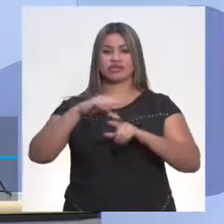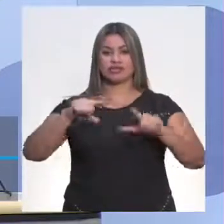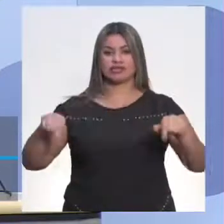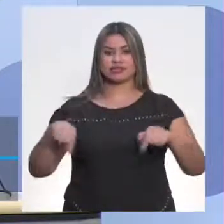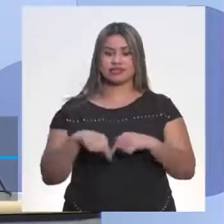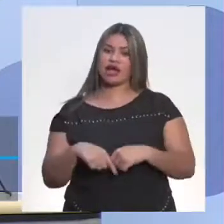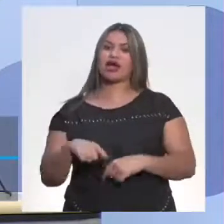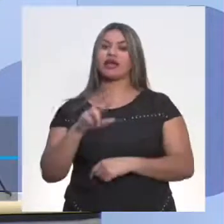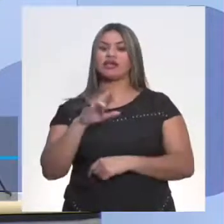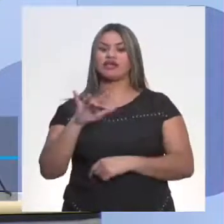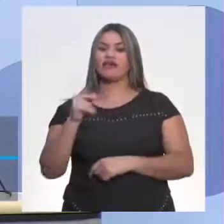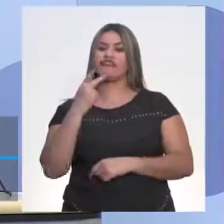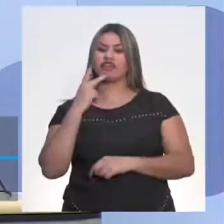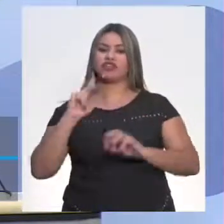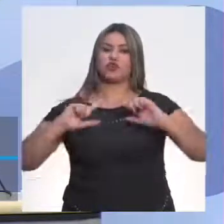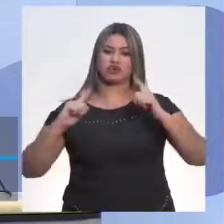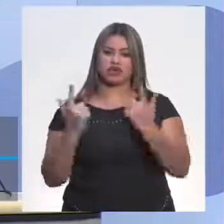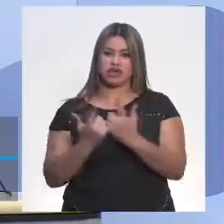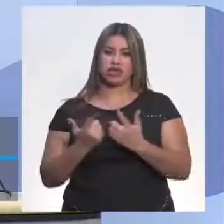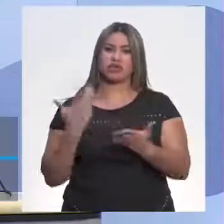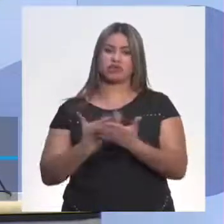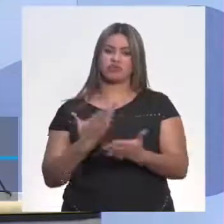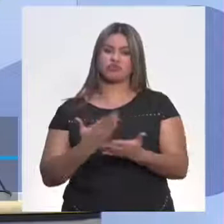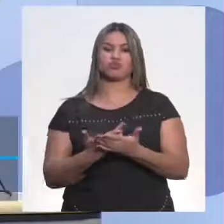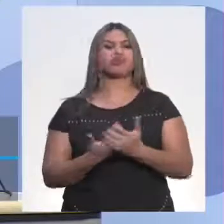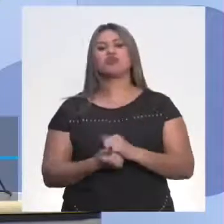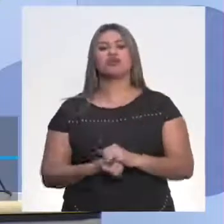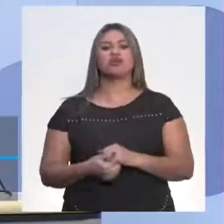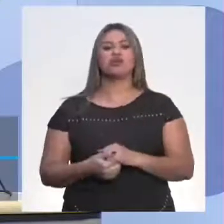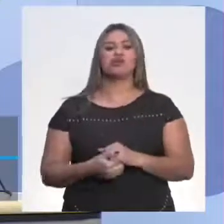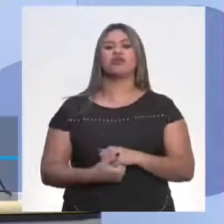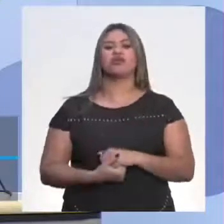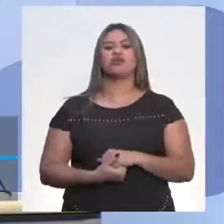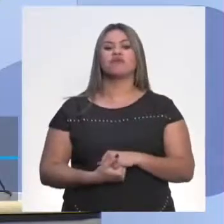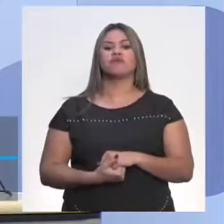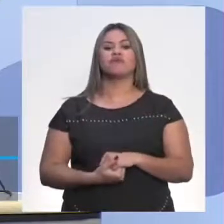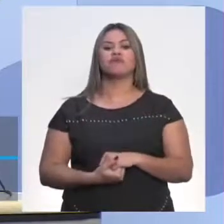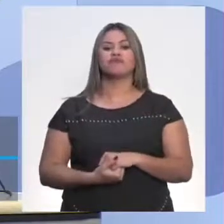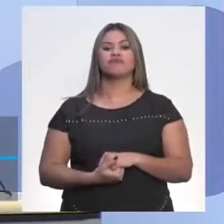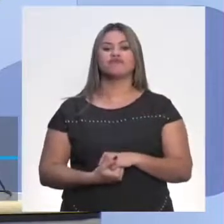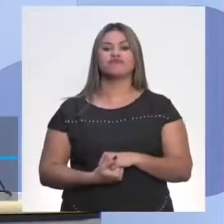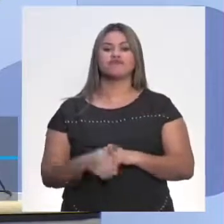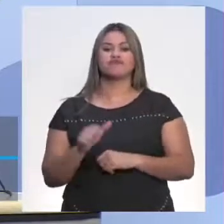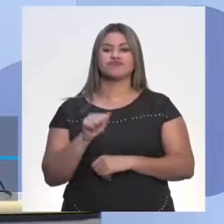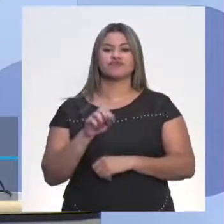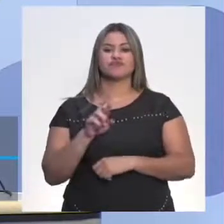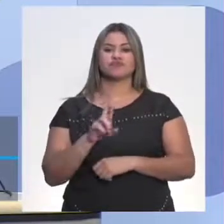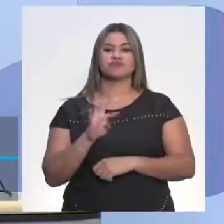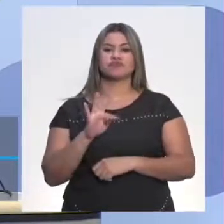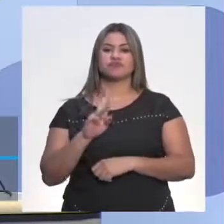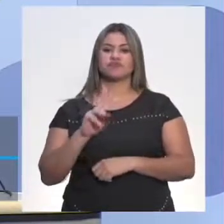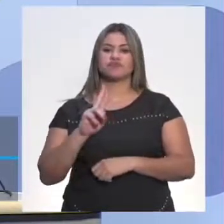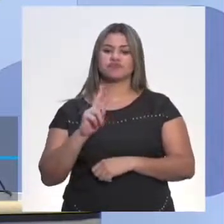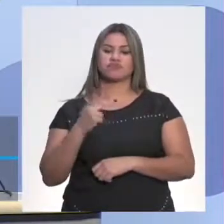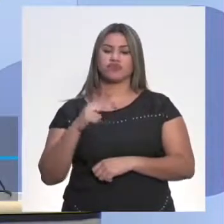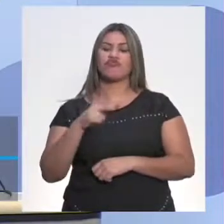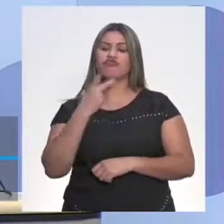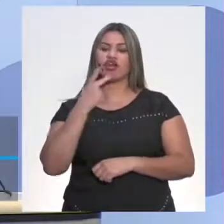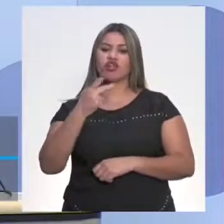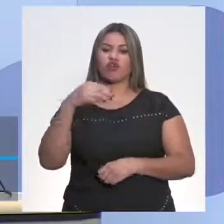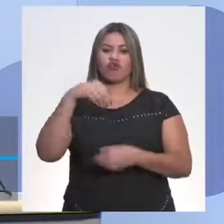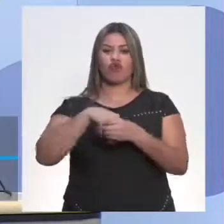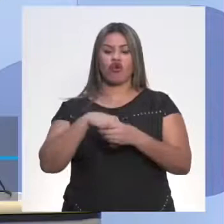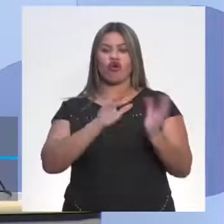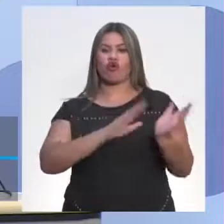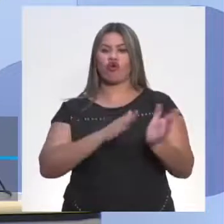o rei falou do Grêmio muito de vocês na verdade citaram também né líder de sala e o Grêmio é o Arthur falou que a votação uma forma organizada